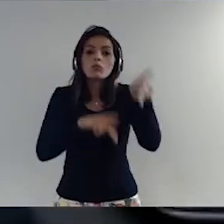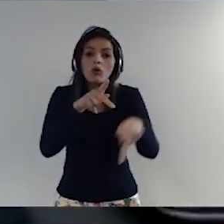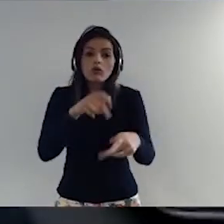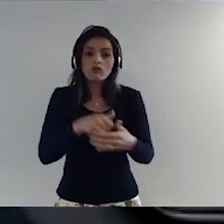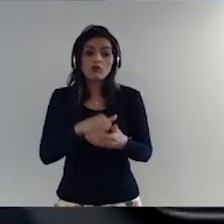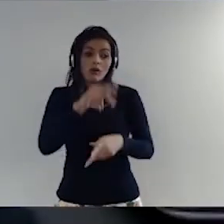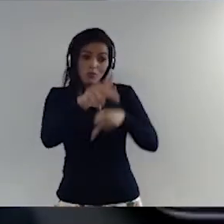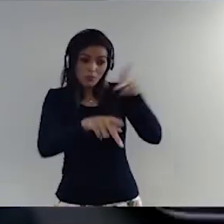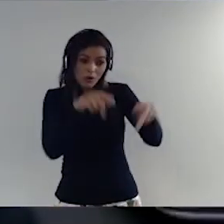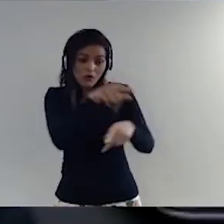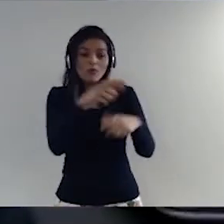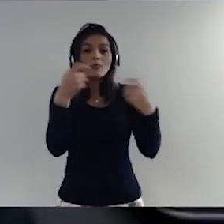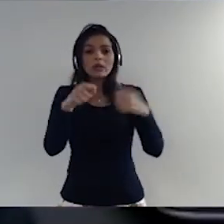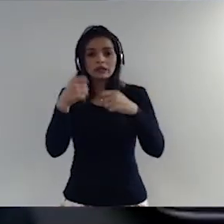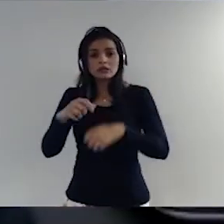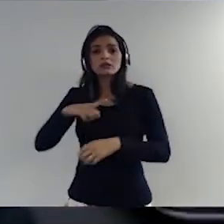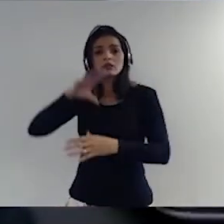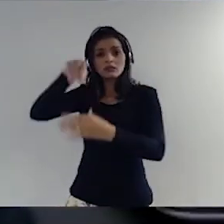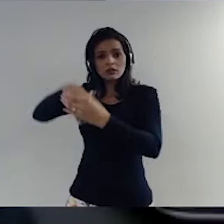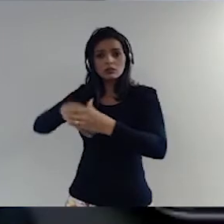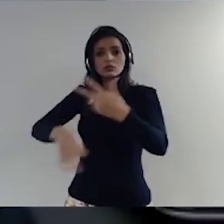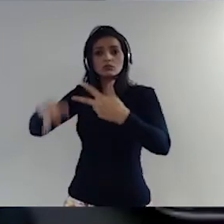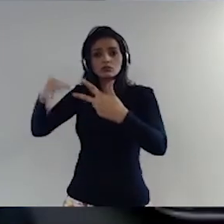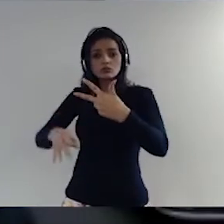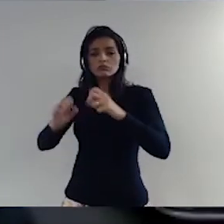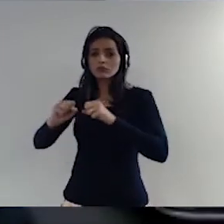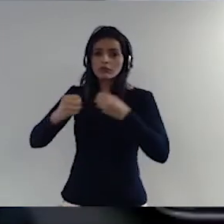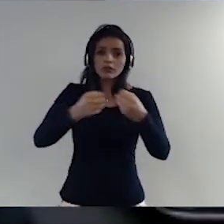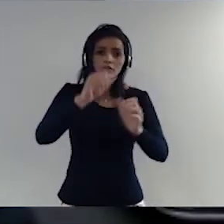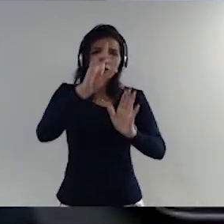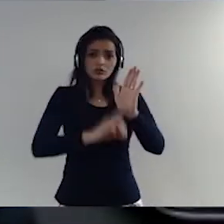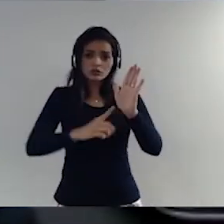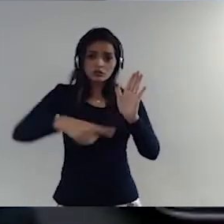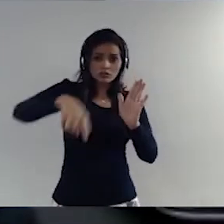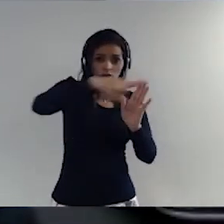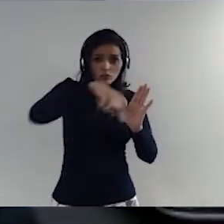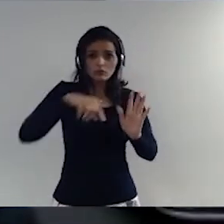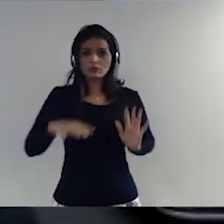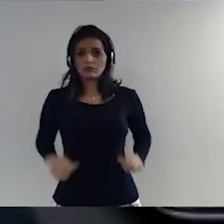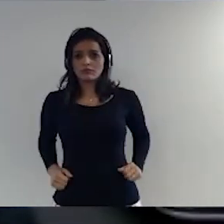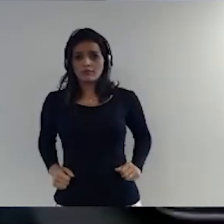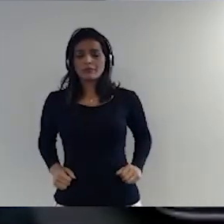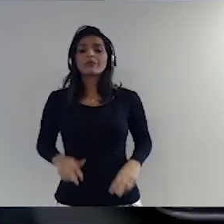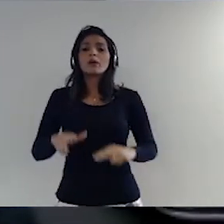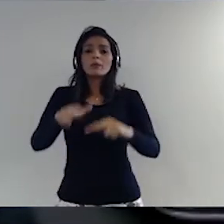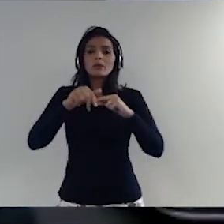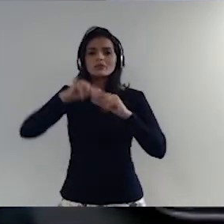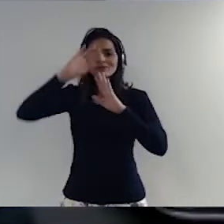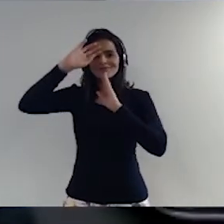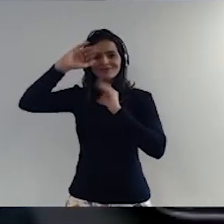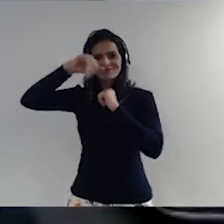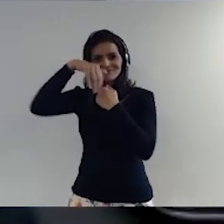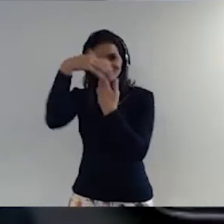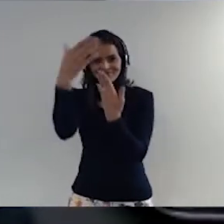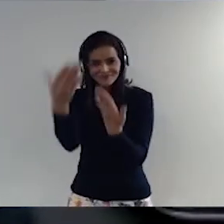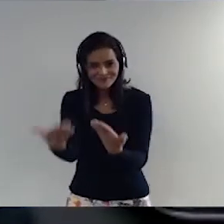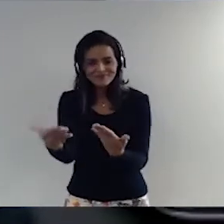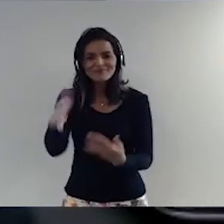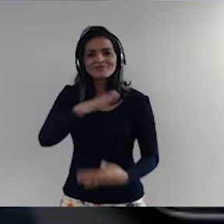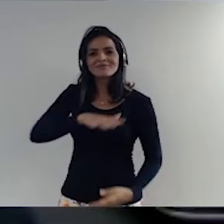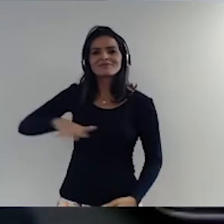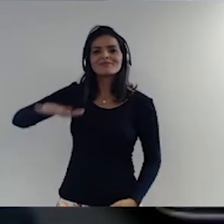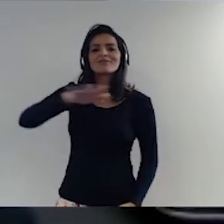Poder Judiciário a defesa dos seus direitos. Por isso, em homenagem a toda a